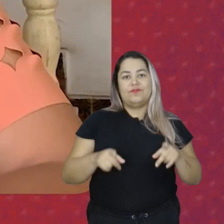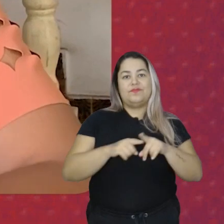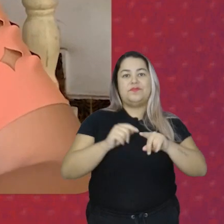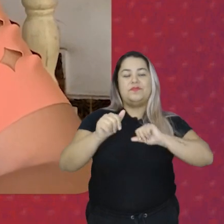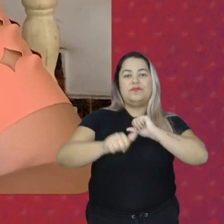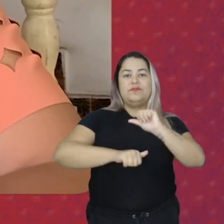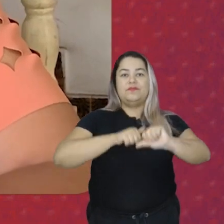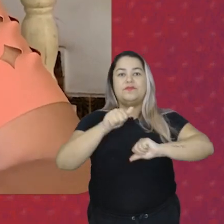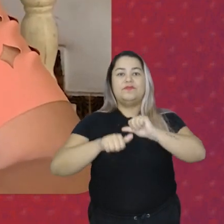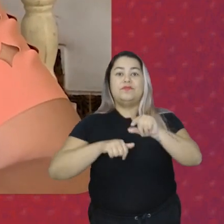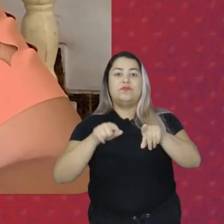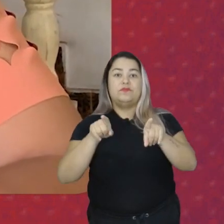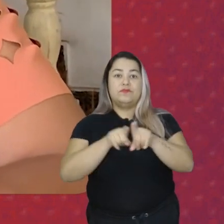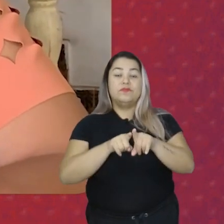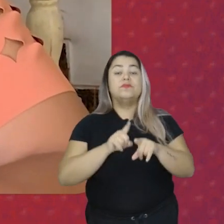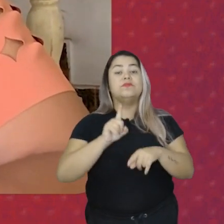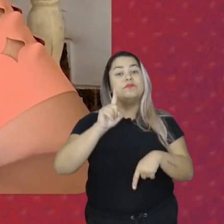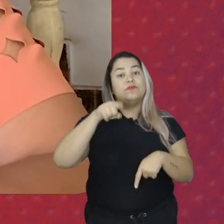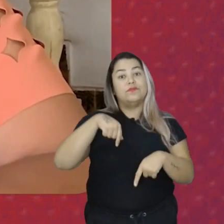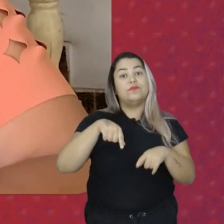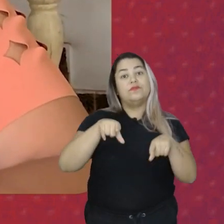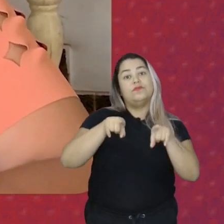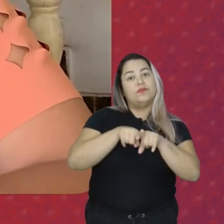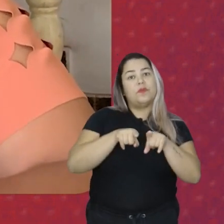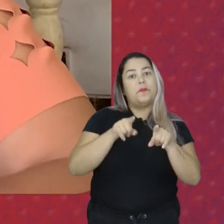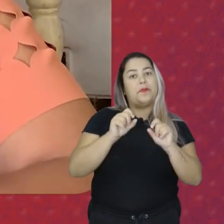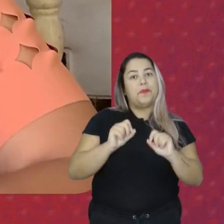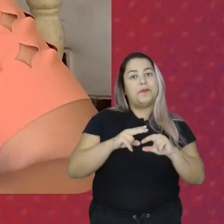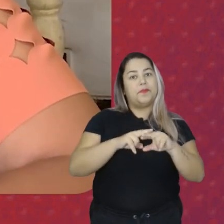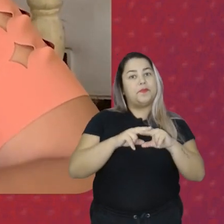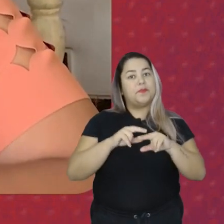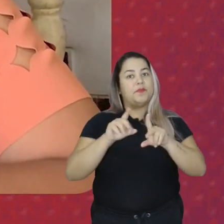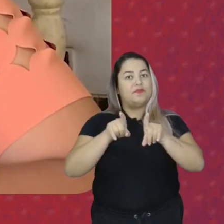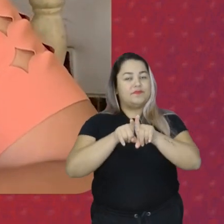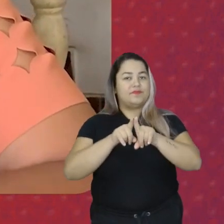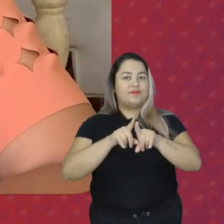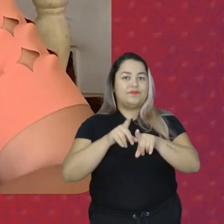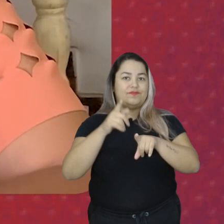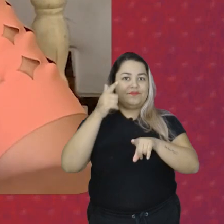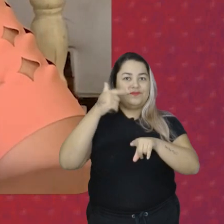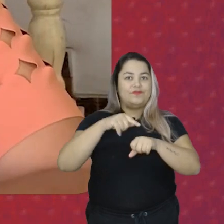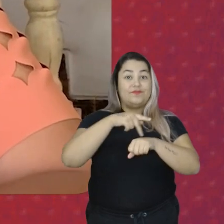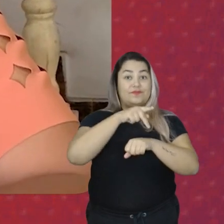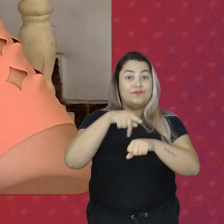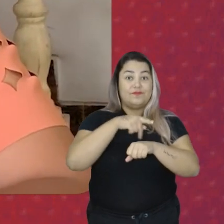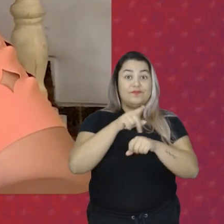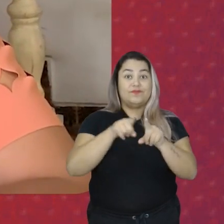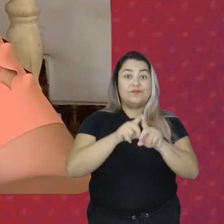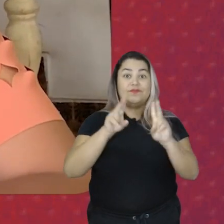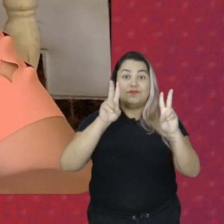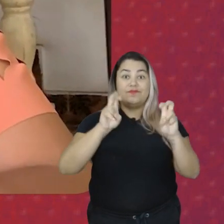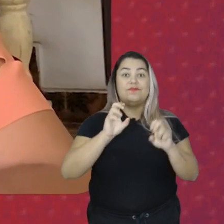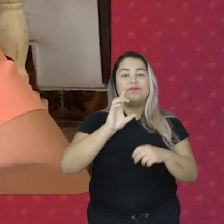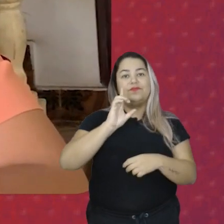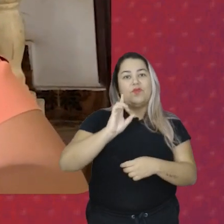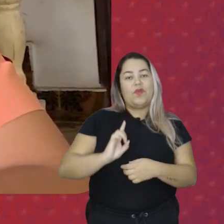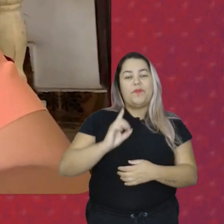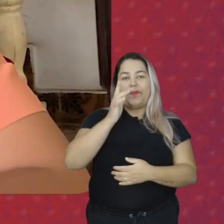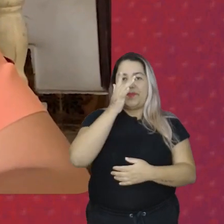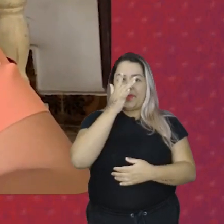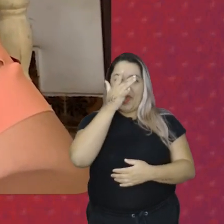mudança conceitual, ela foi definida pela Convenção Internacional sobre os Direitos das Pessoas